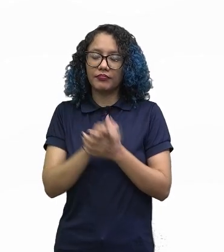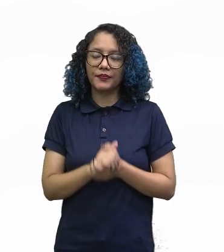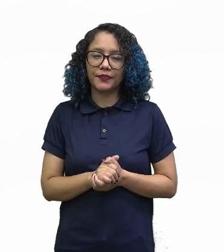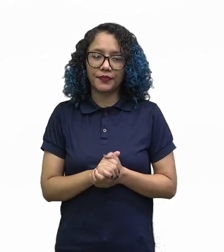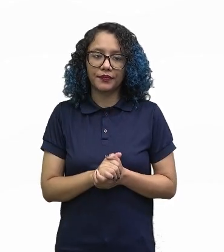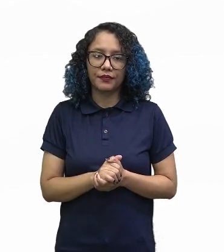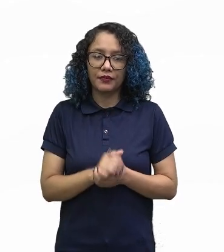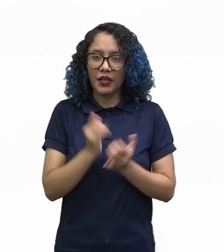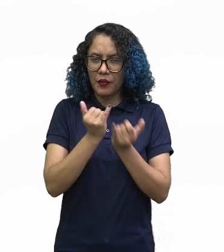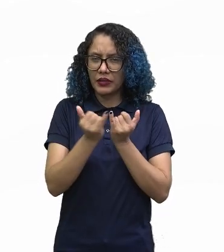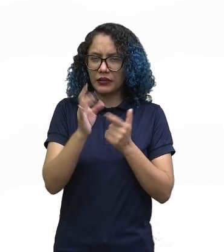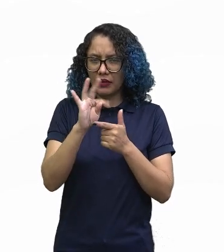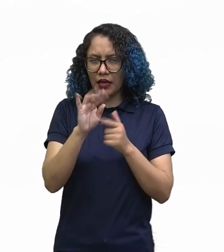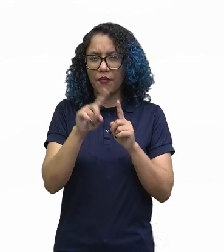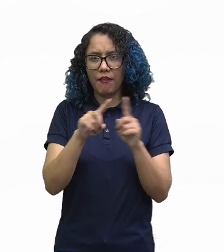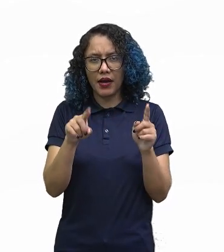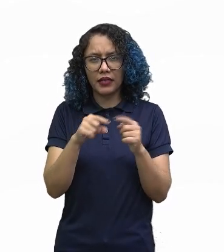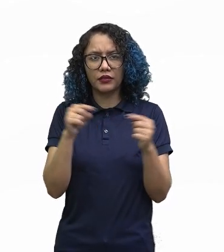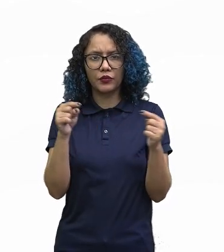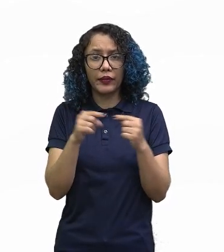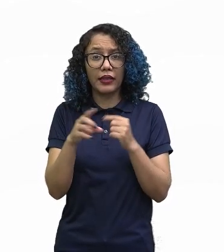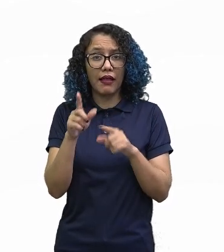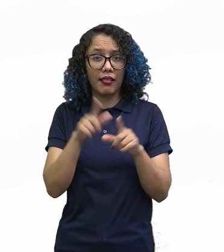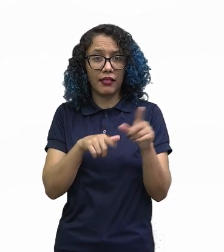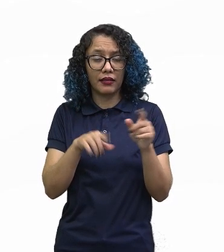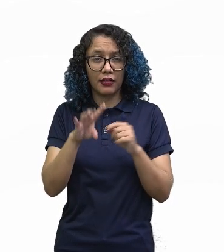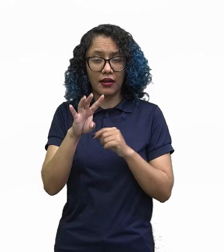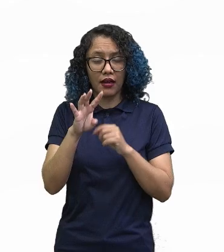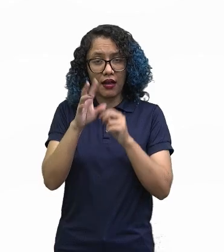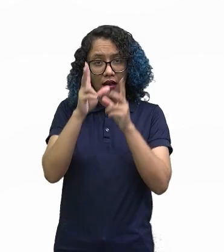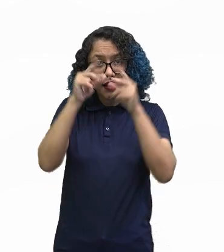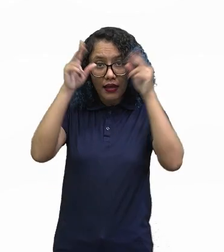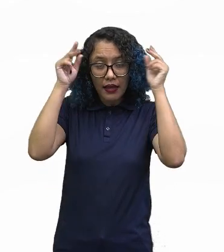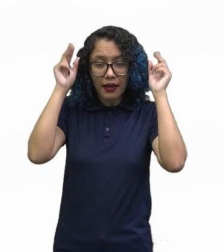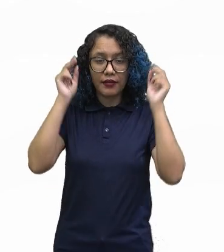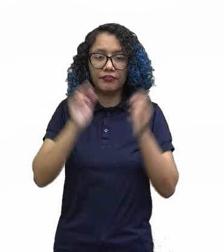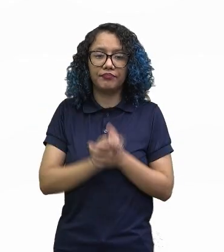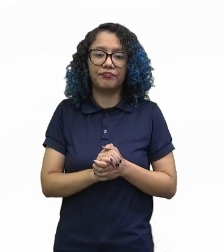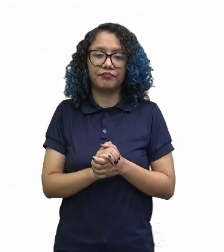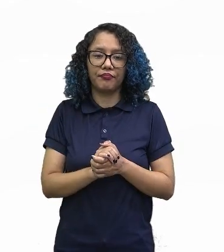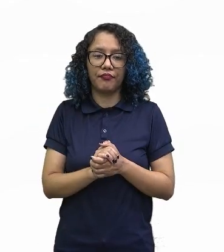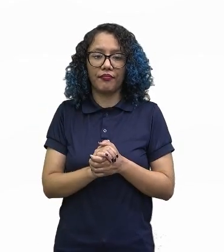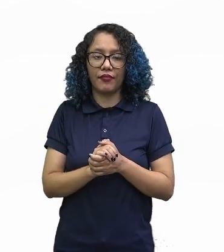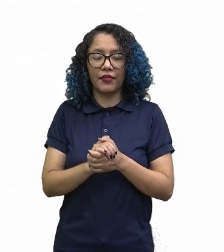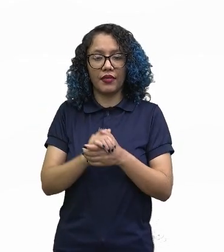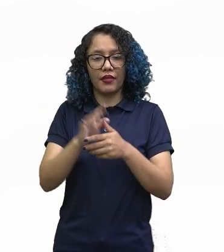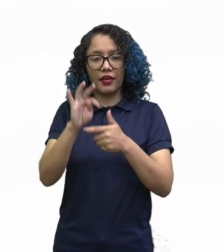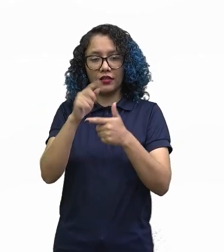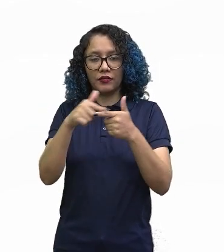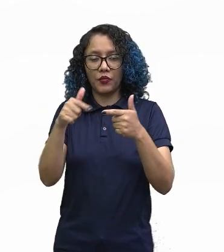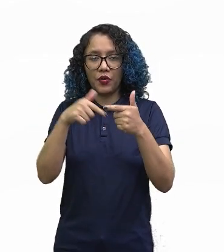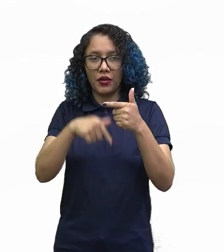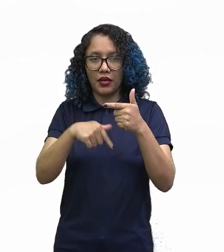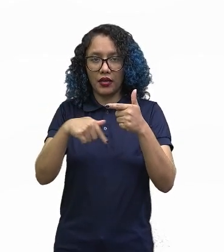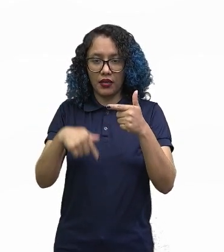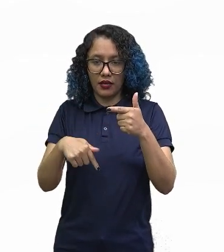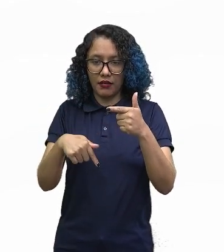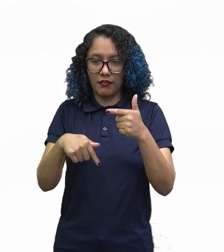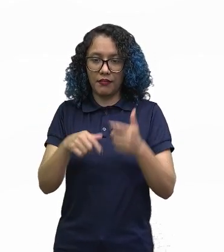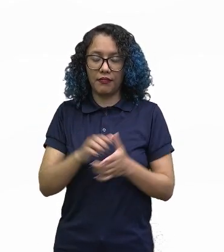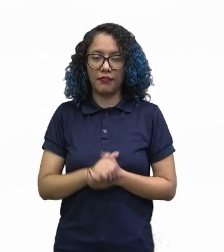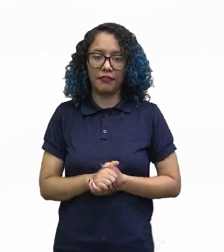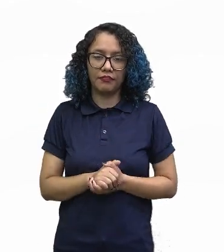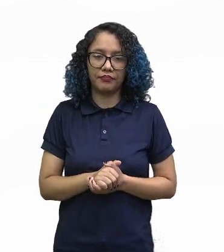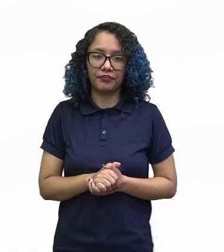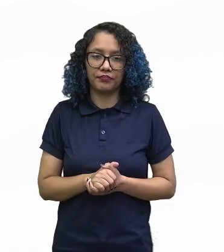aí, parece um T, mas é uma letra grega, é trabalho dividido pela quantidade de calor que ela recebeu da fonte quente. Temos